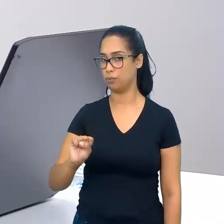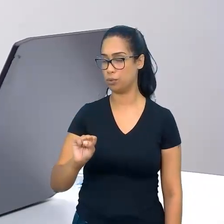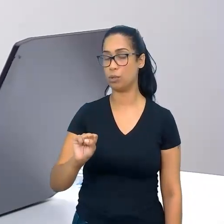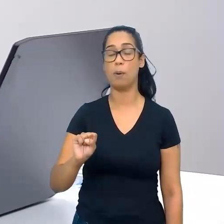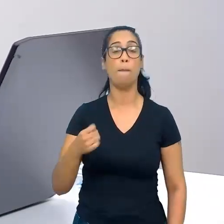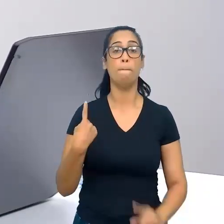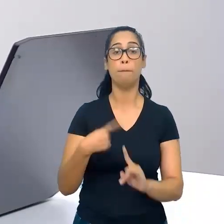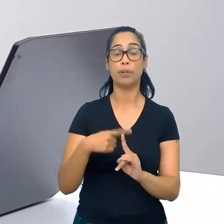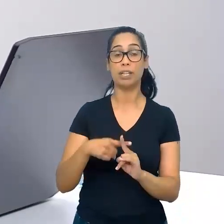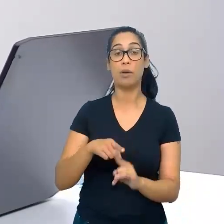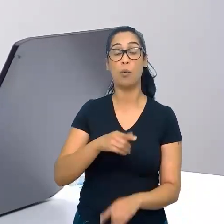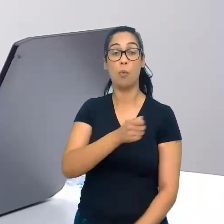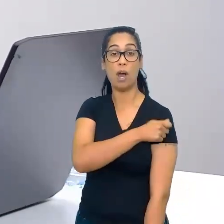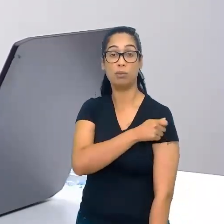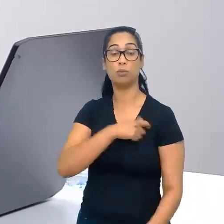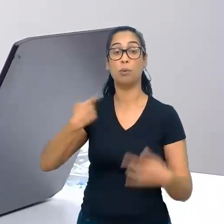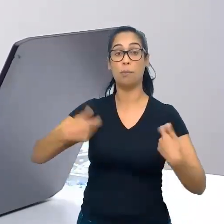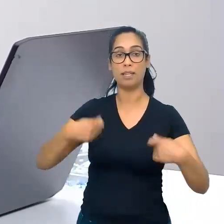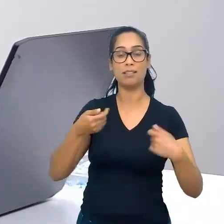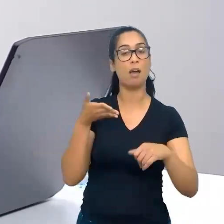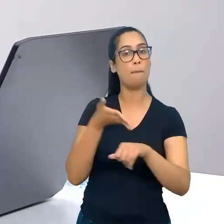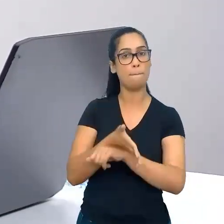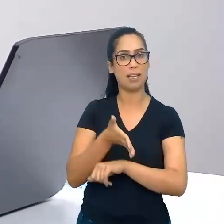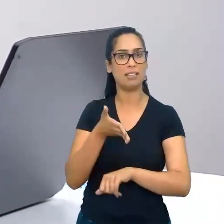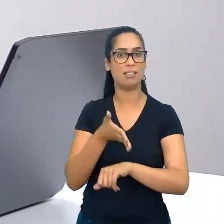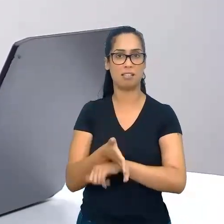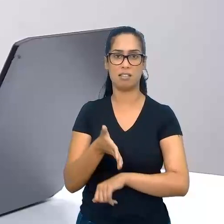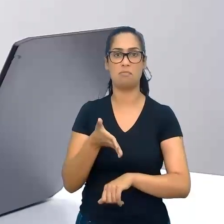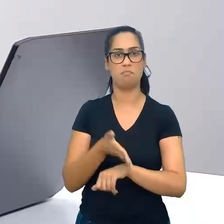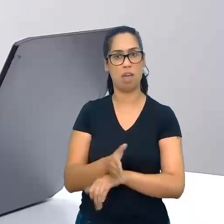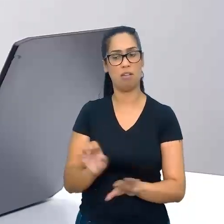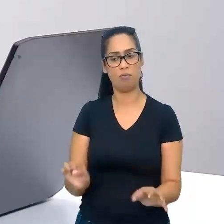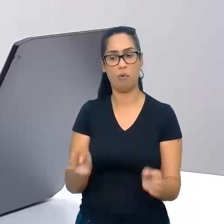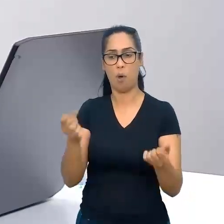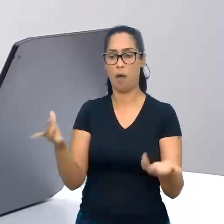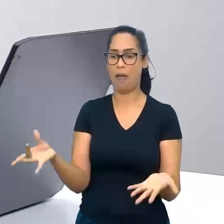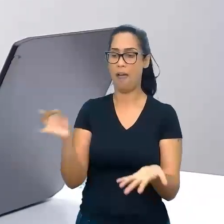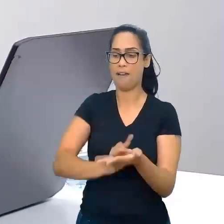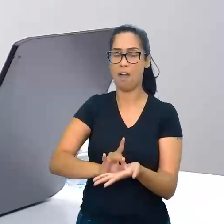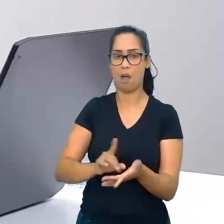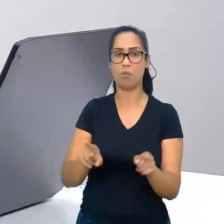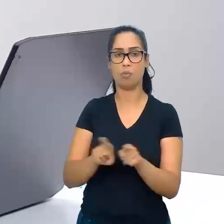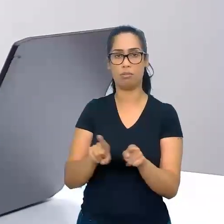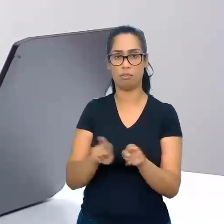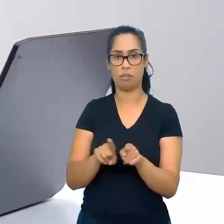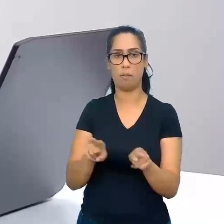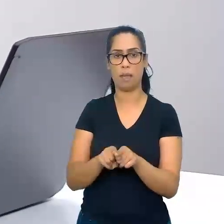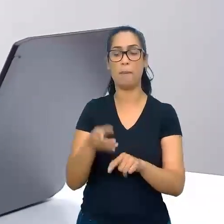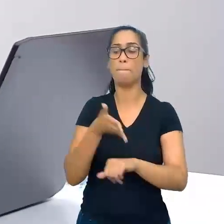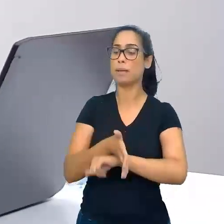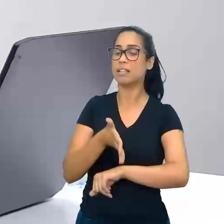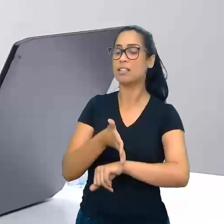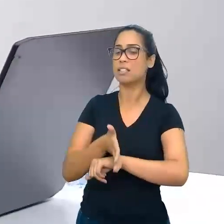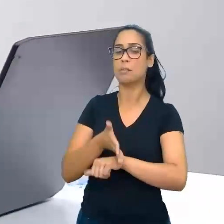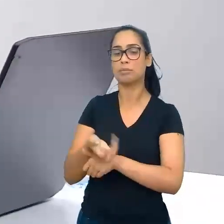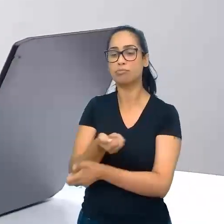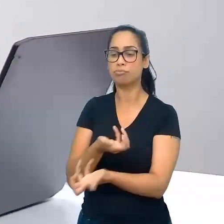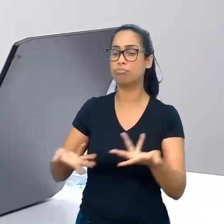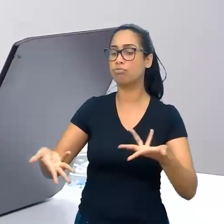participe participe de modo mais ativo reflexivo das atividades